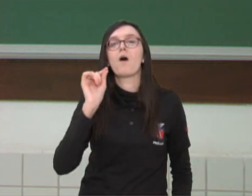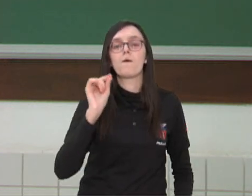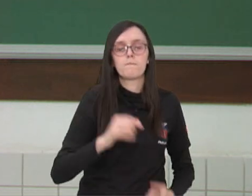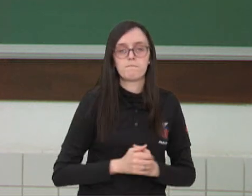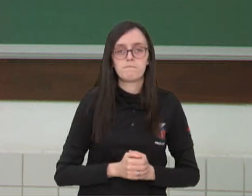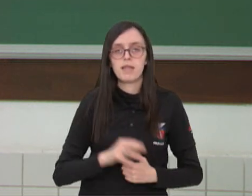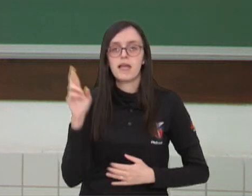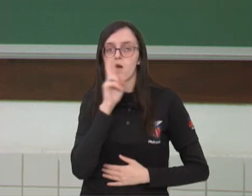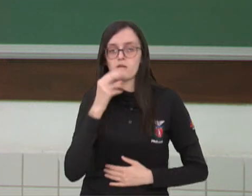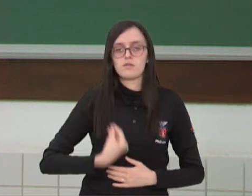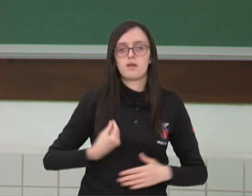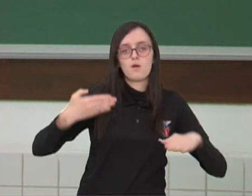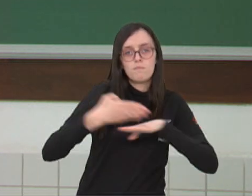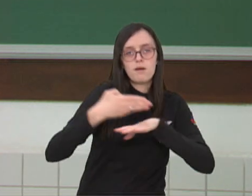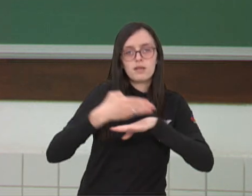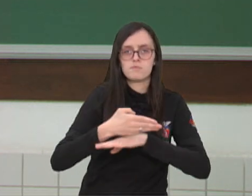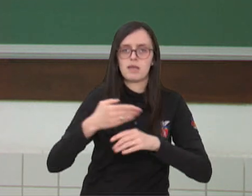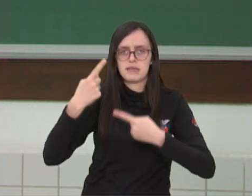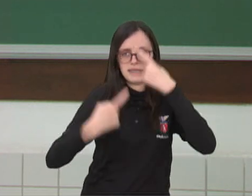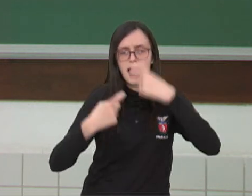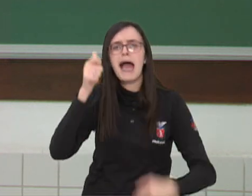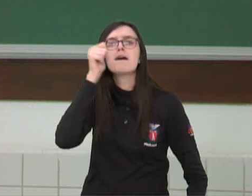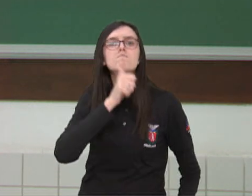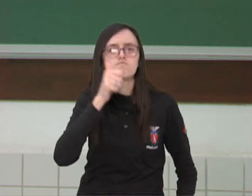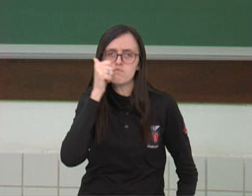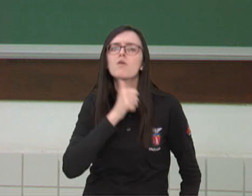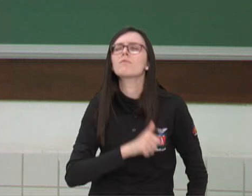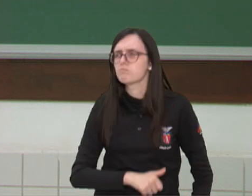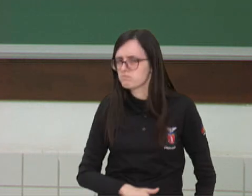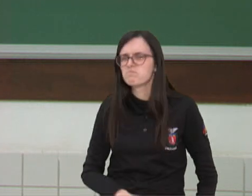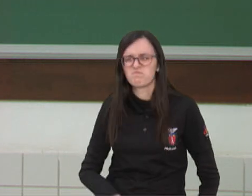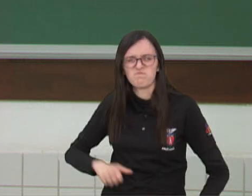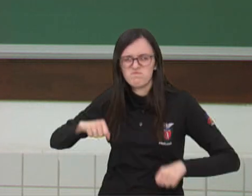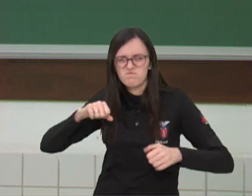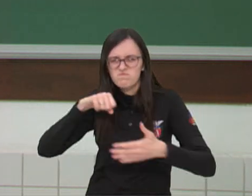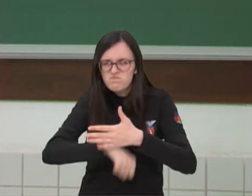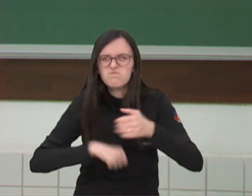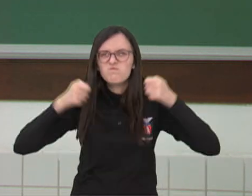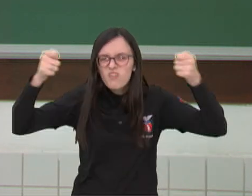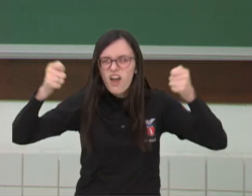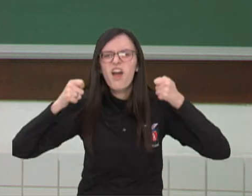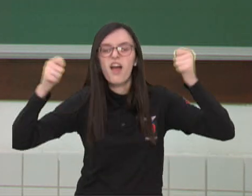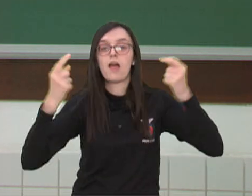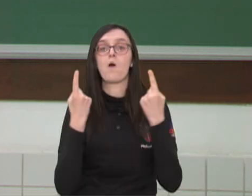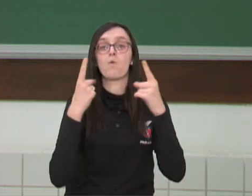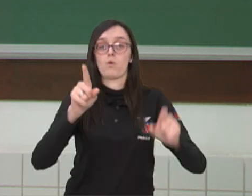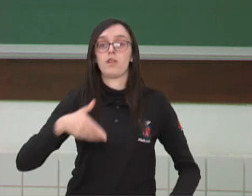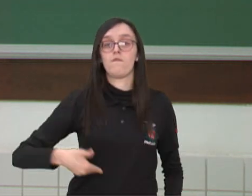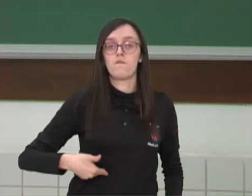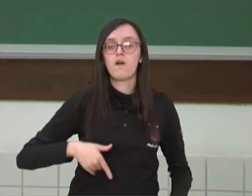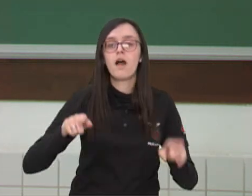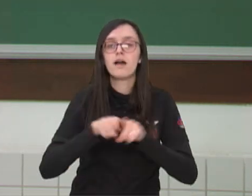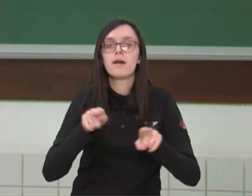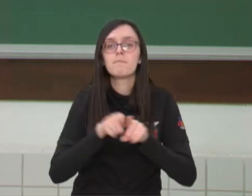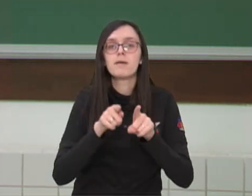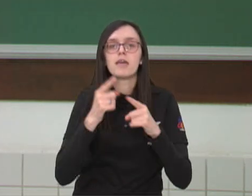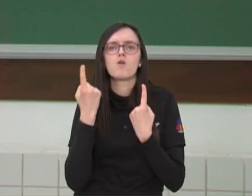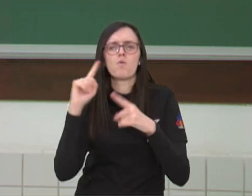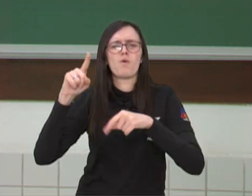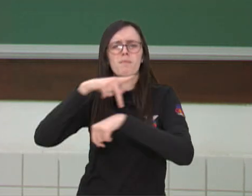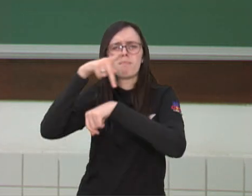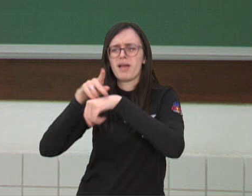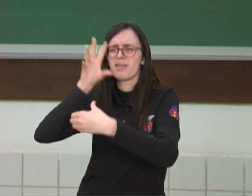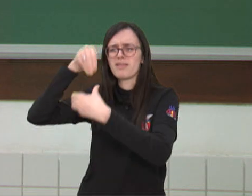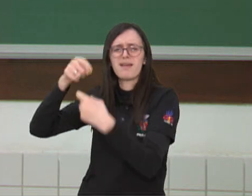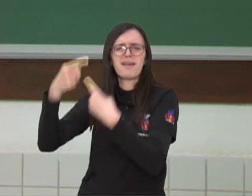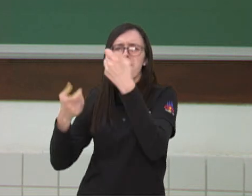a Rússia está participando de uma guerra e mulheres foram para a rua protestar contra a fome e contra a presença do país na